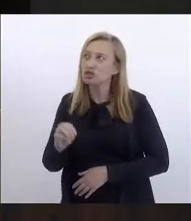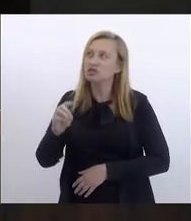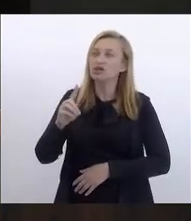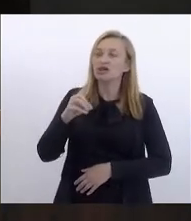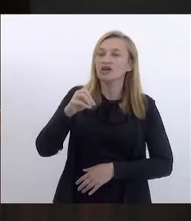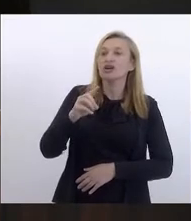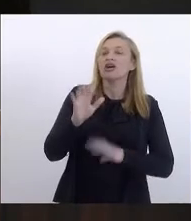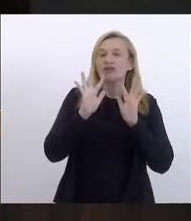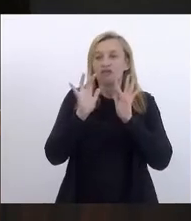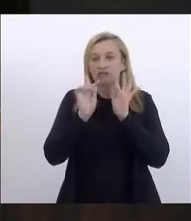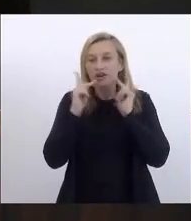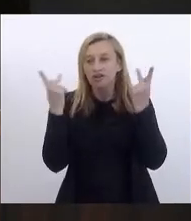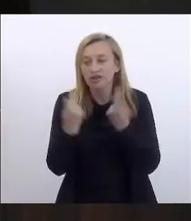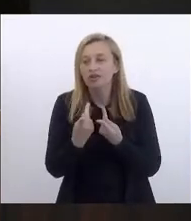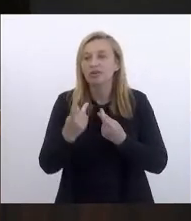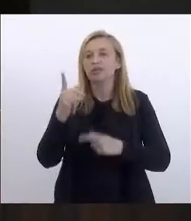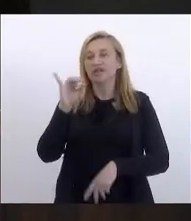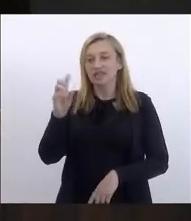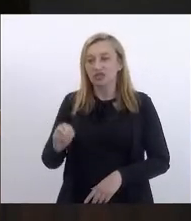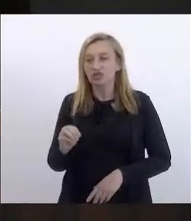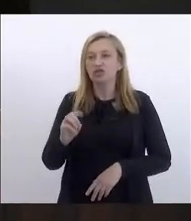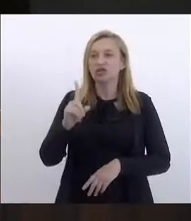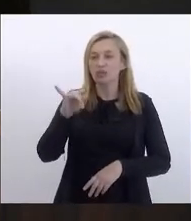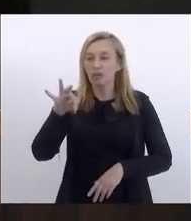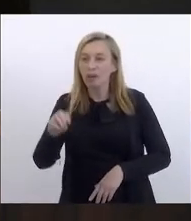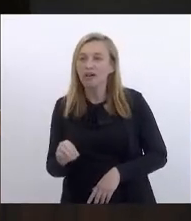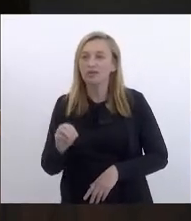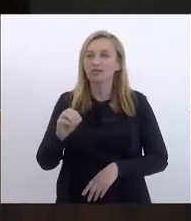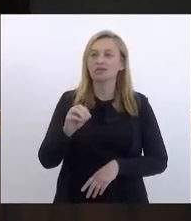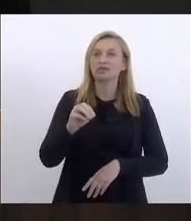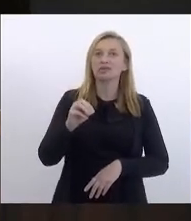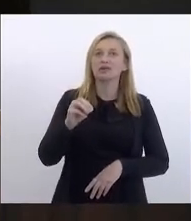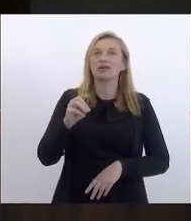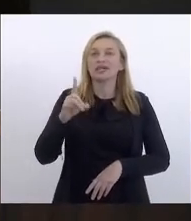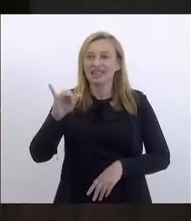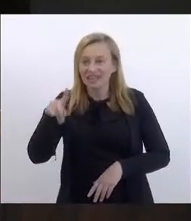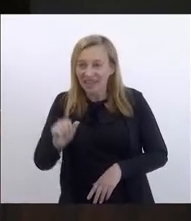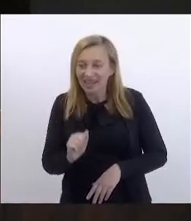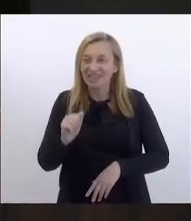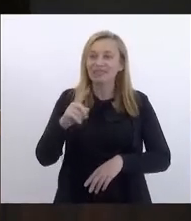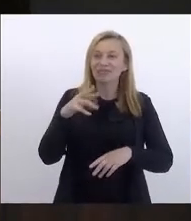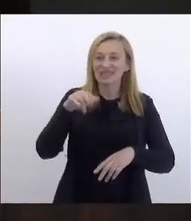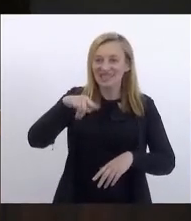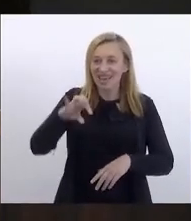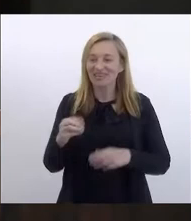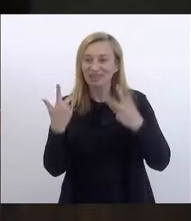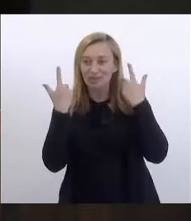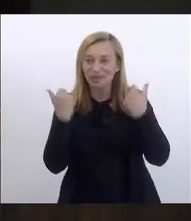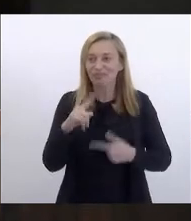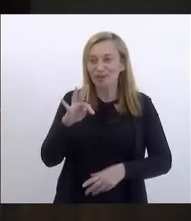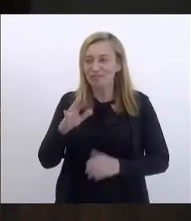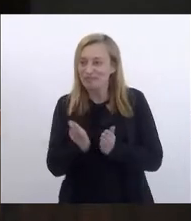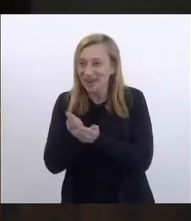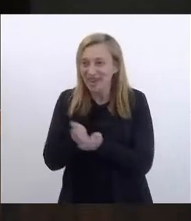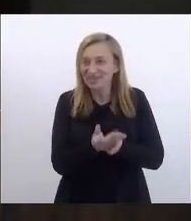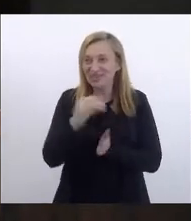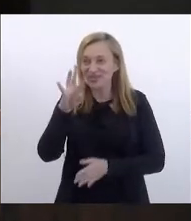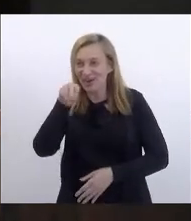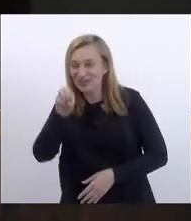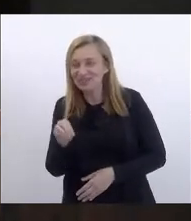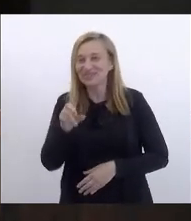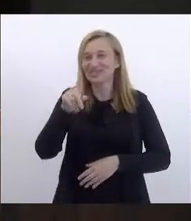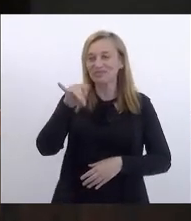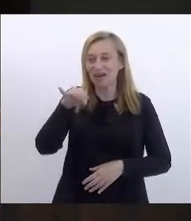Família Valdeci da Saúde Marcelo Dino doutor Deodalto Márcio Canella Atila Nunes Marcelo Cabelereiro Marcos Miller Bebeto Valdo Seaz Jair